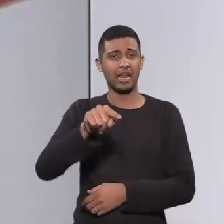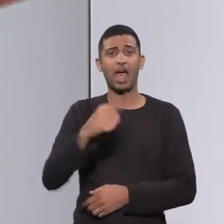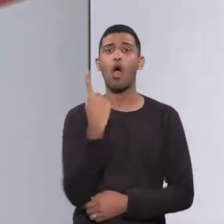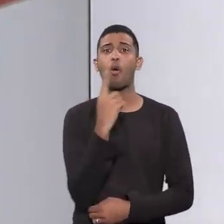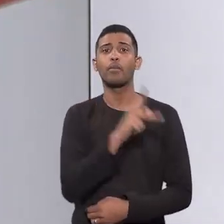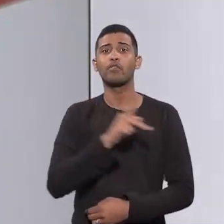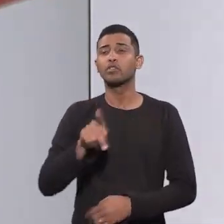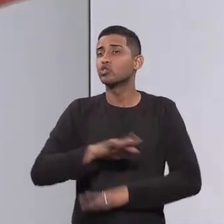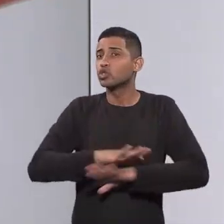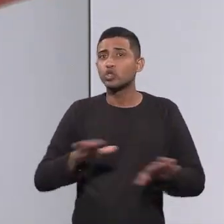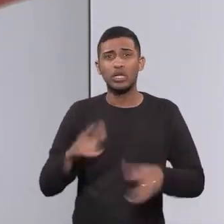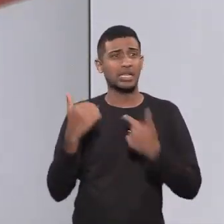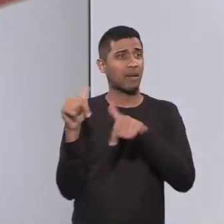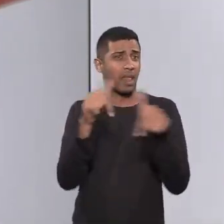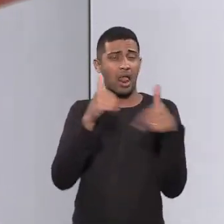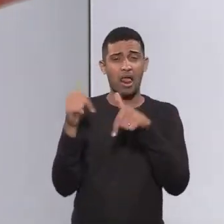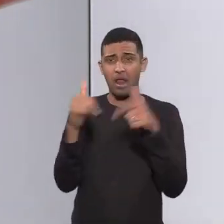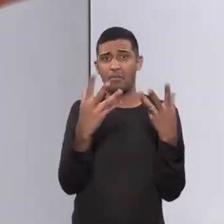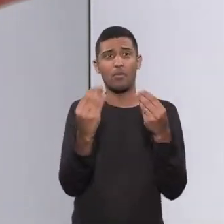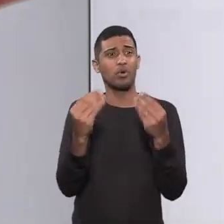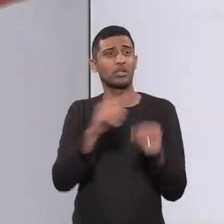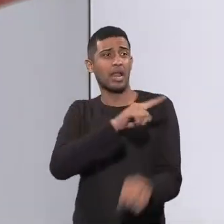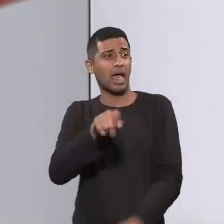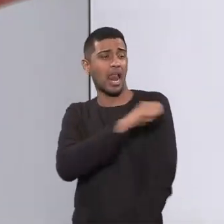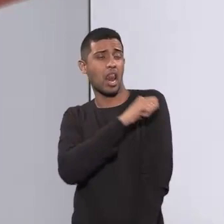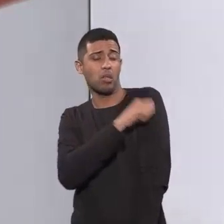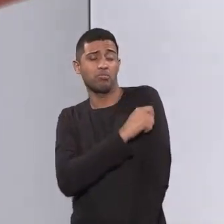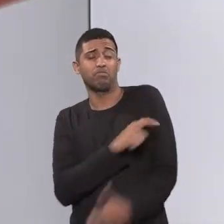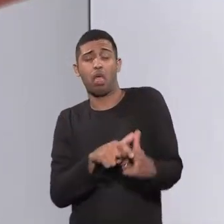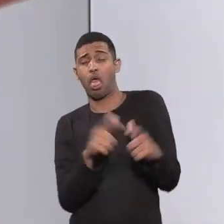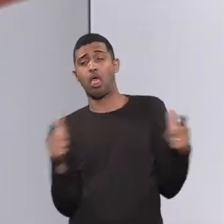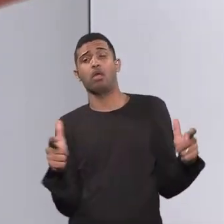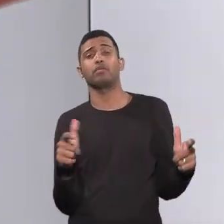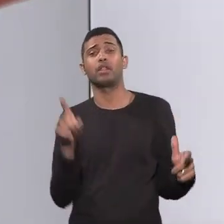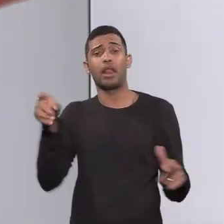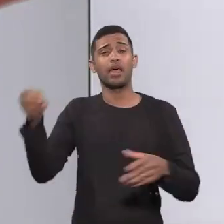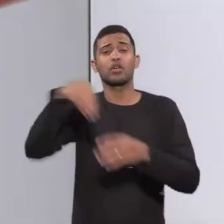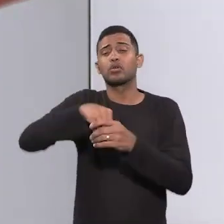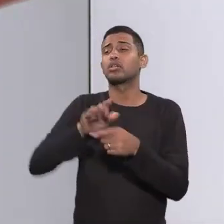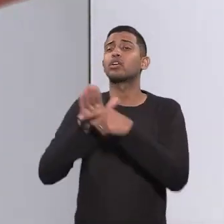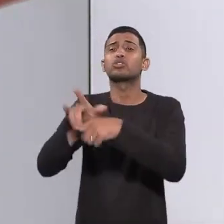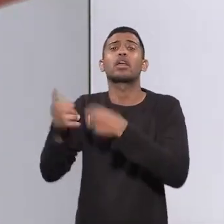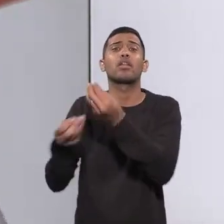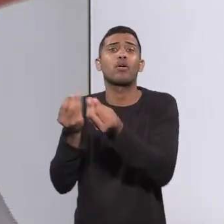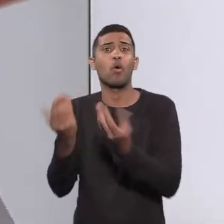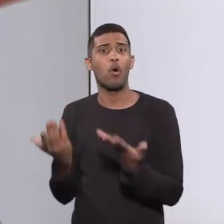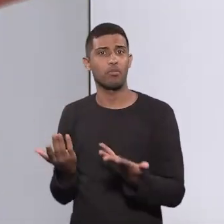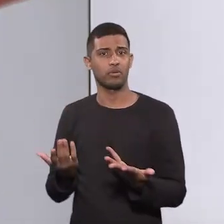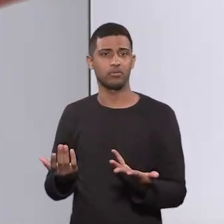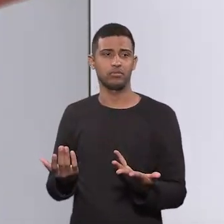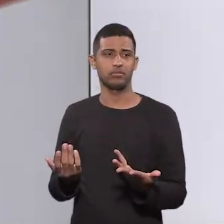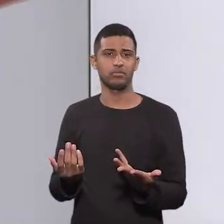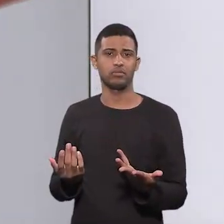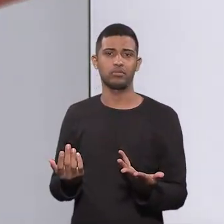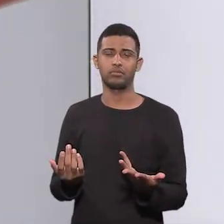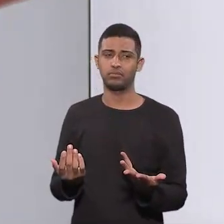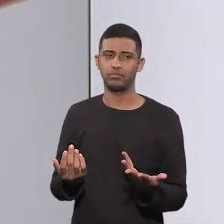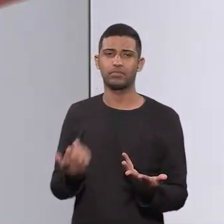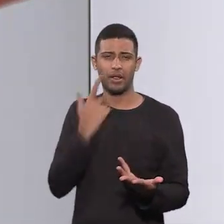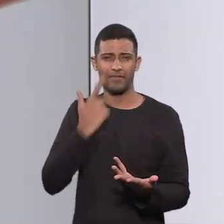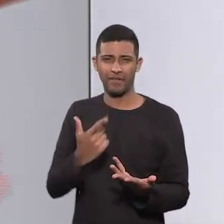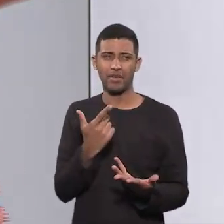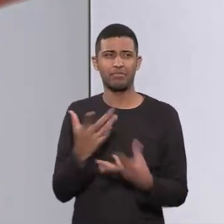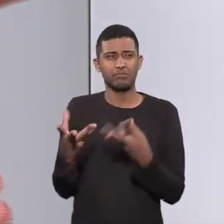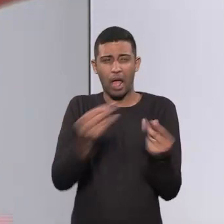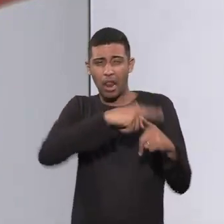um único professor e com muitos alunos na sala de aula. Que benefícios a inclusão traria para essa criança nessas condições de contorno